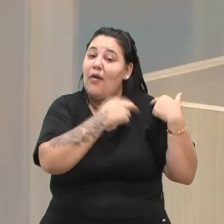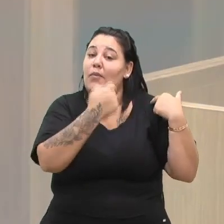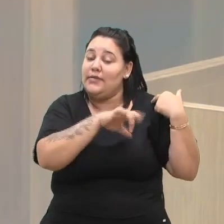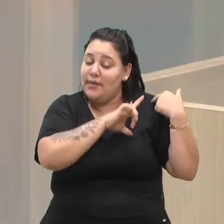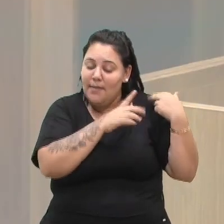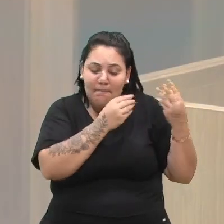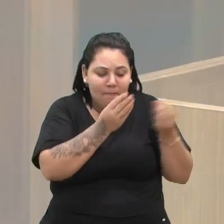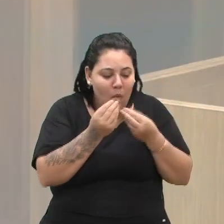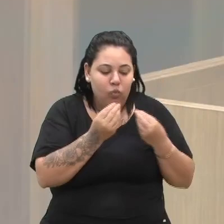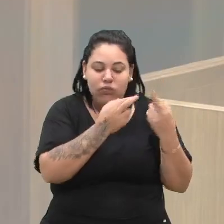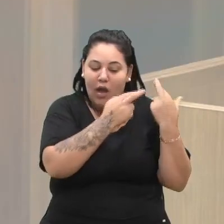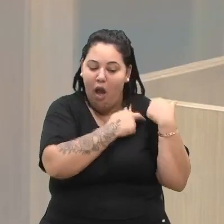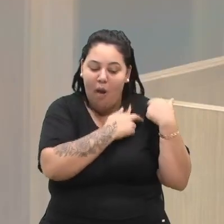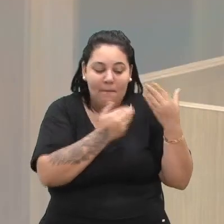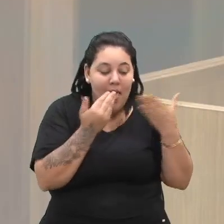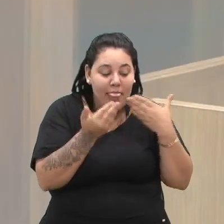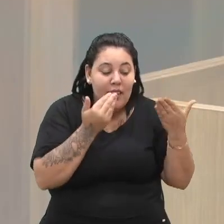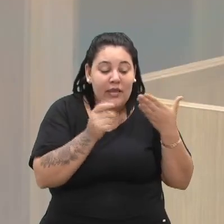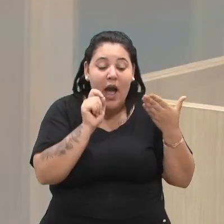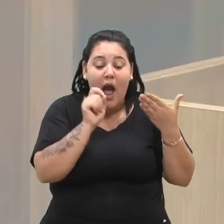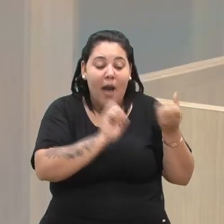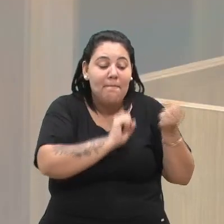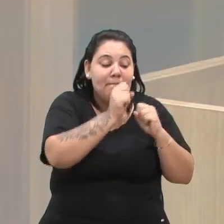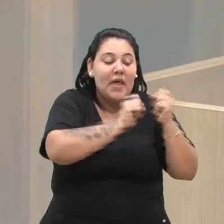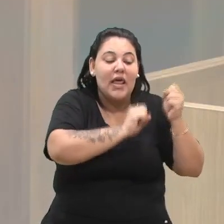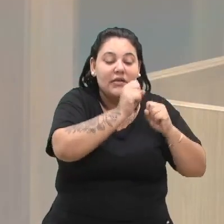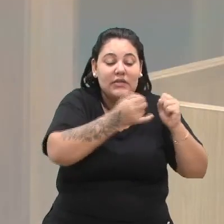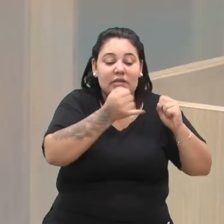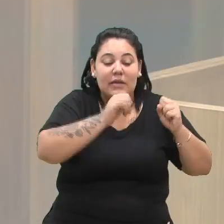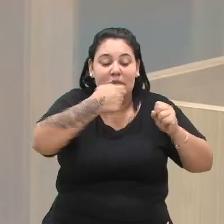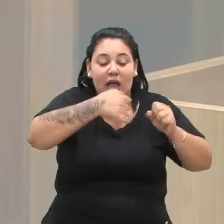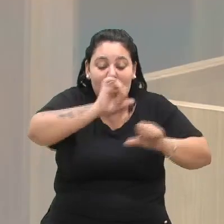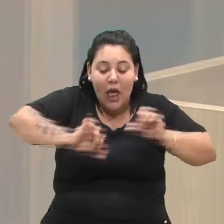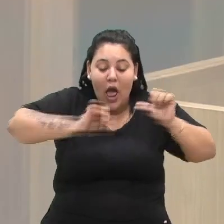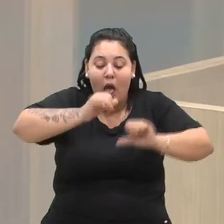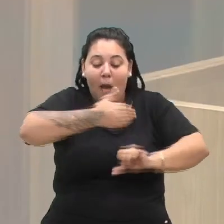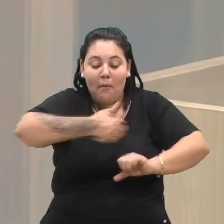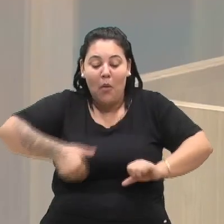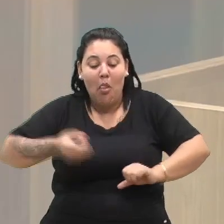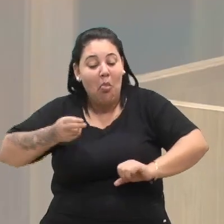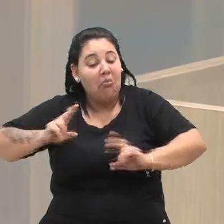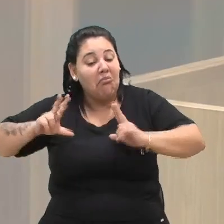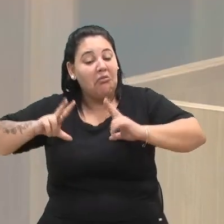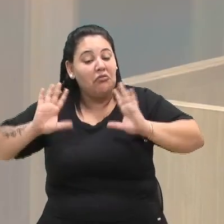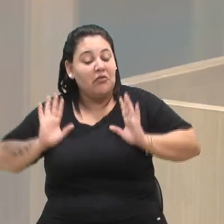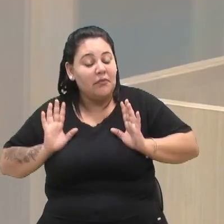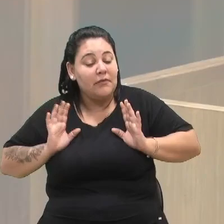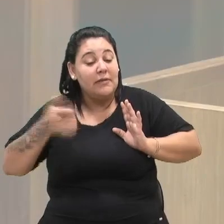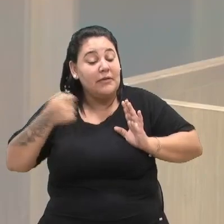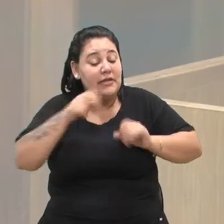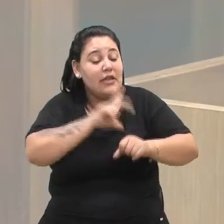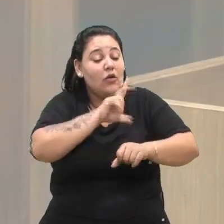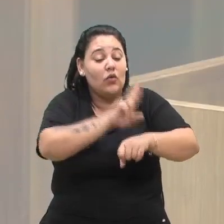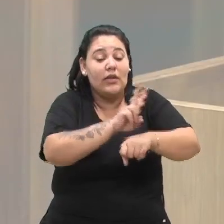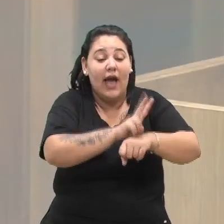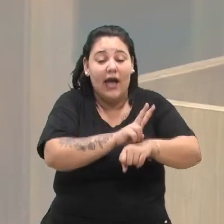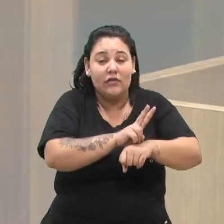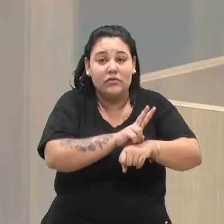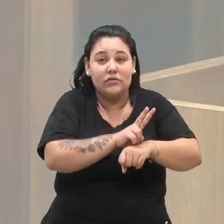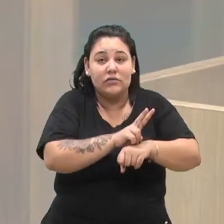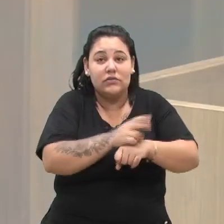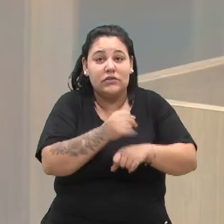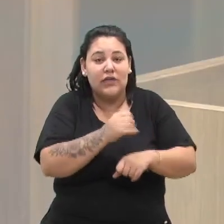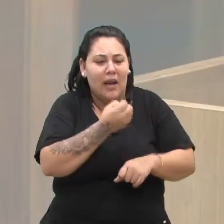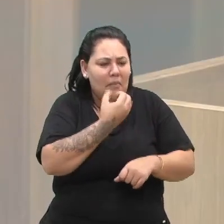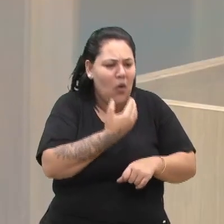feito, e a gente tem que ter muito cuidado quando a gente diz, funciona, tá bom. Sim, mas funciona com 40